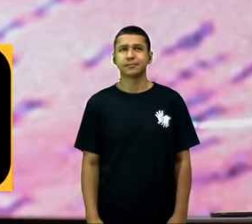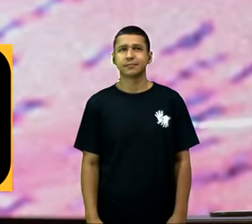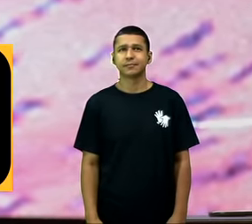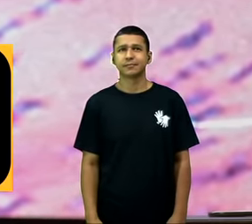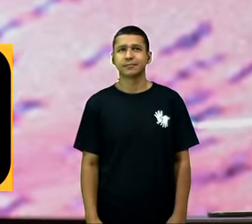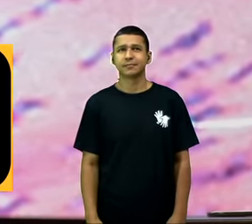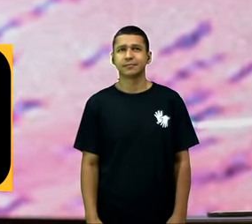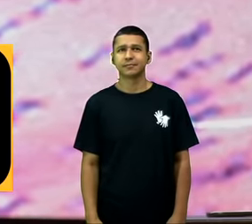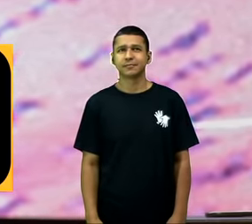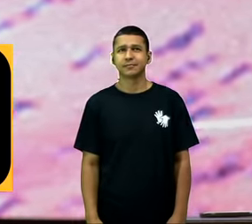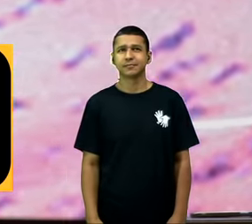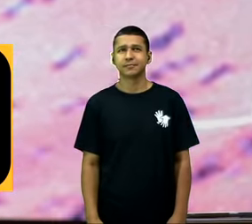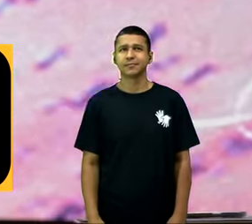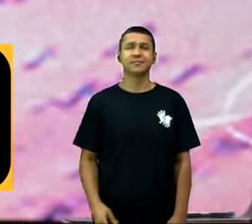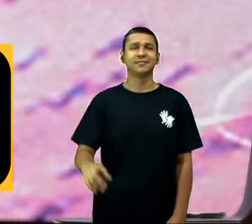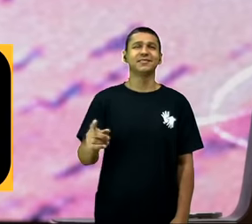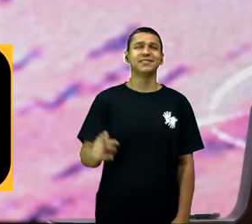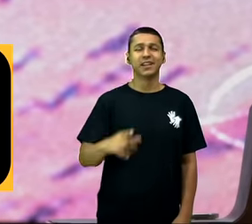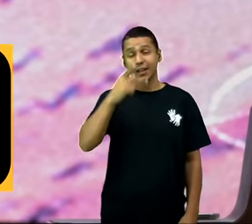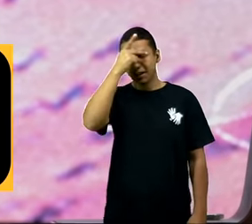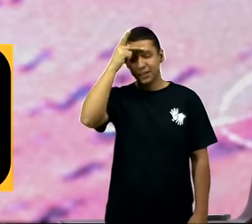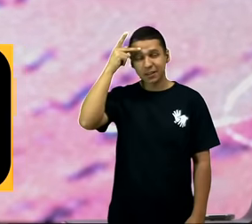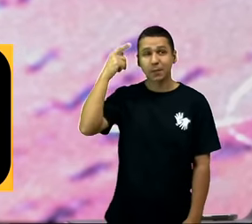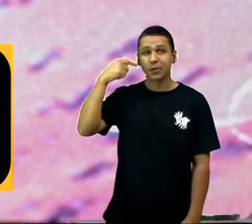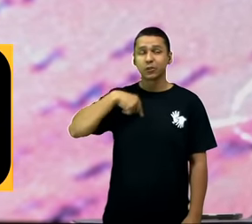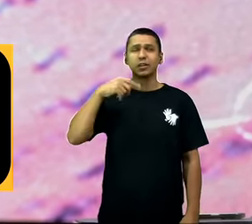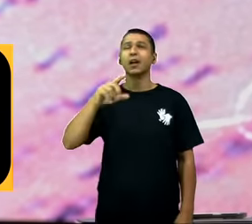Tem gente assim, tem alguma outra igreja aqui perto para eu visitar?